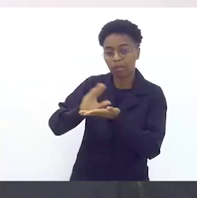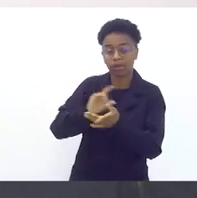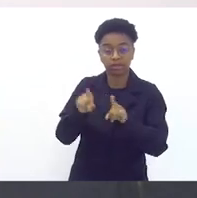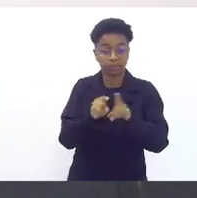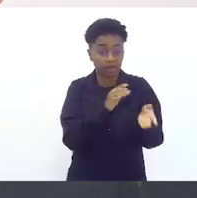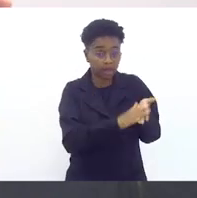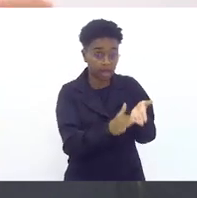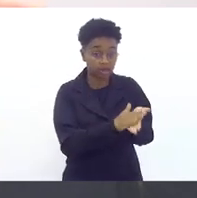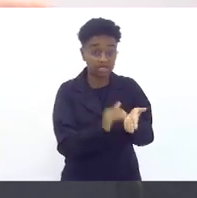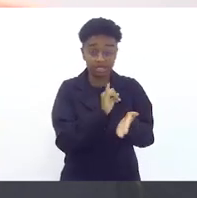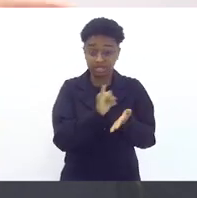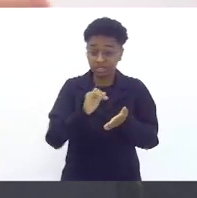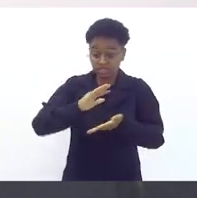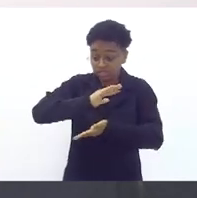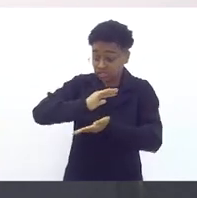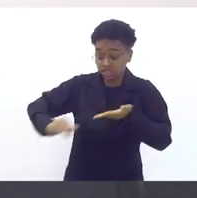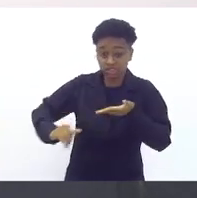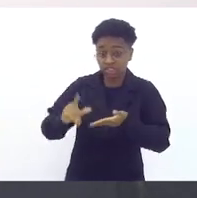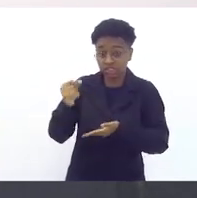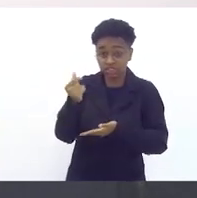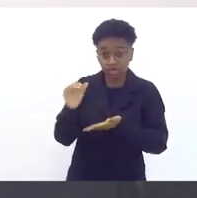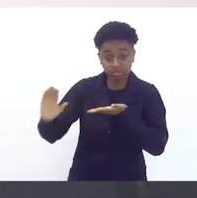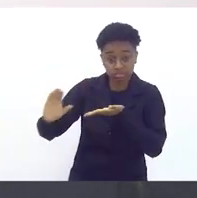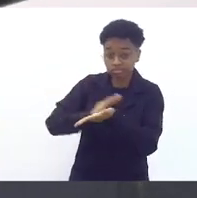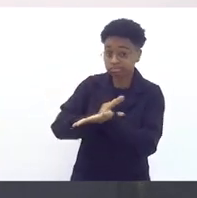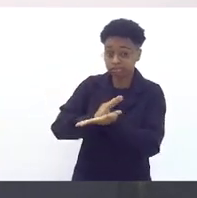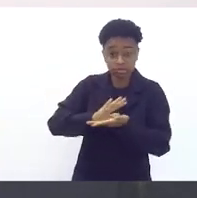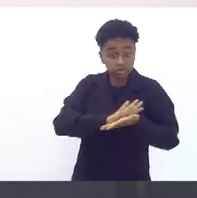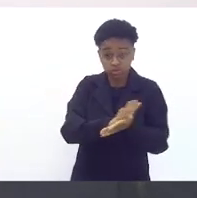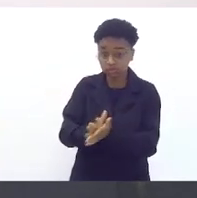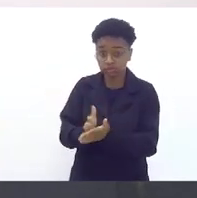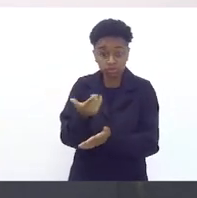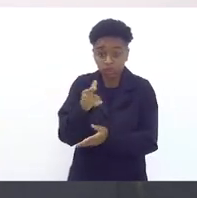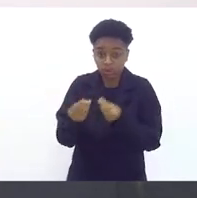Se você cortou a receita na raiz, você matou o restante.